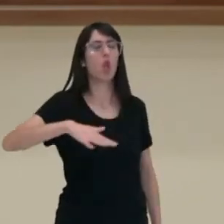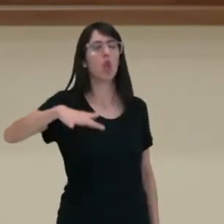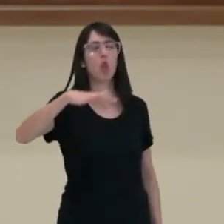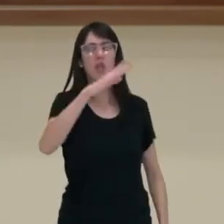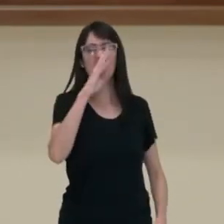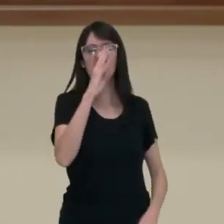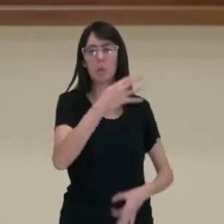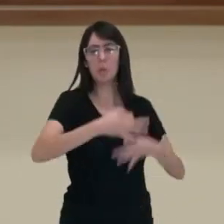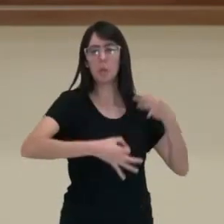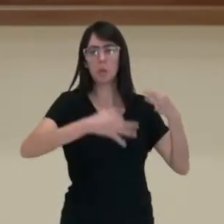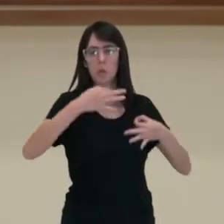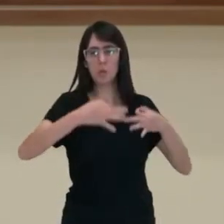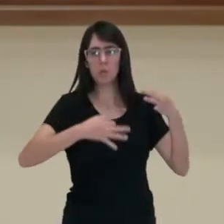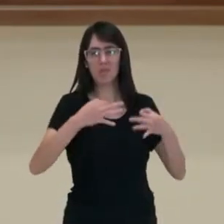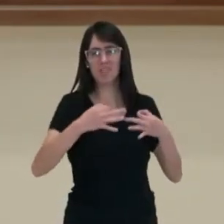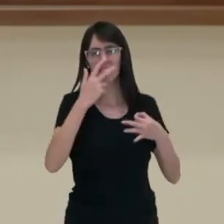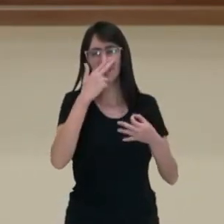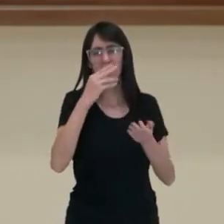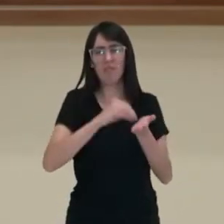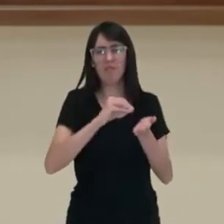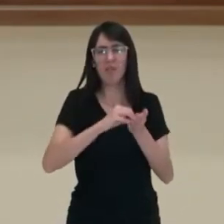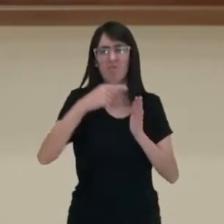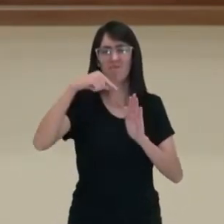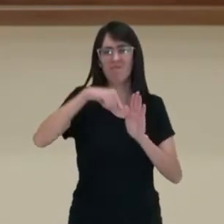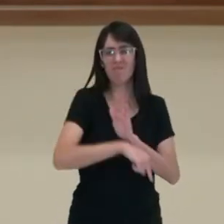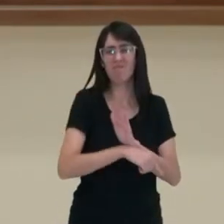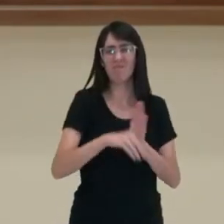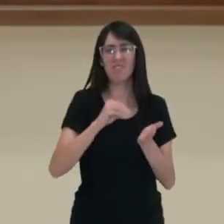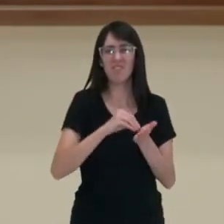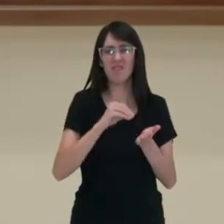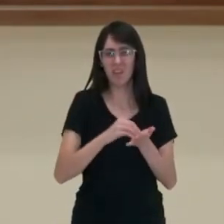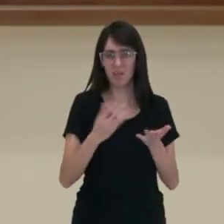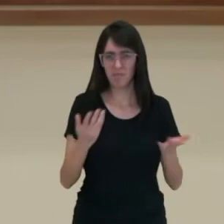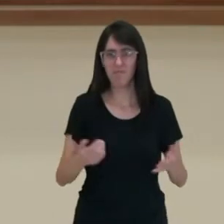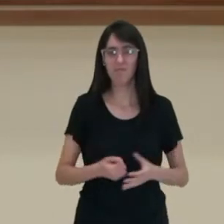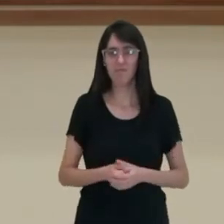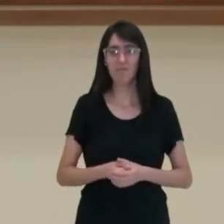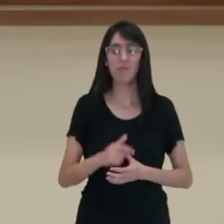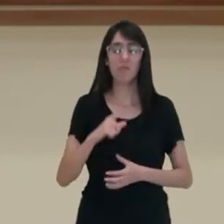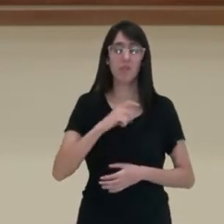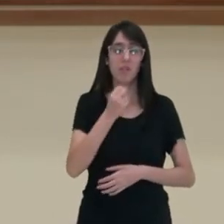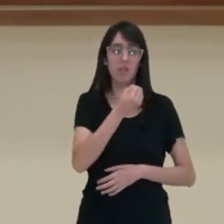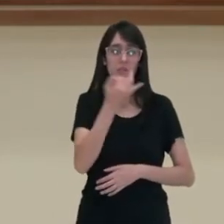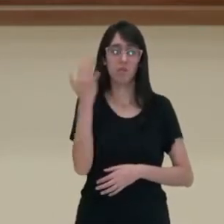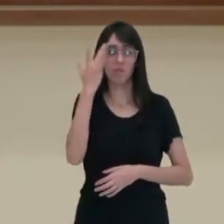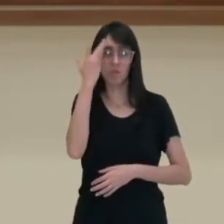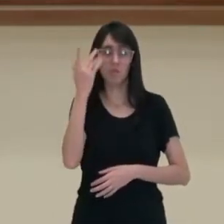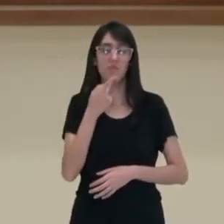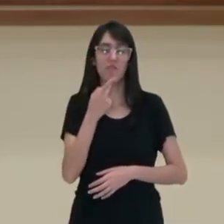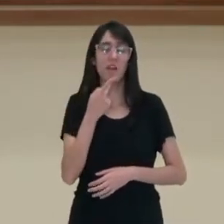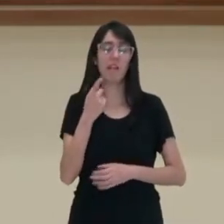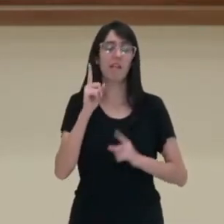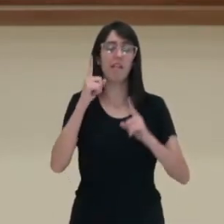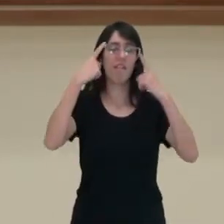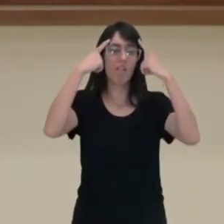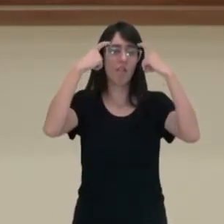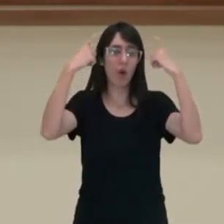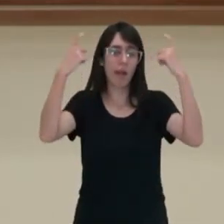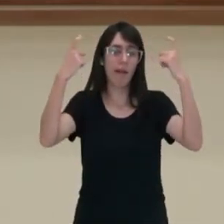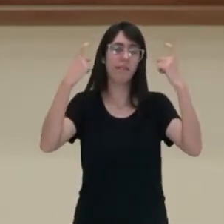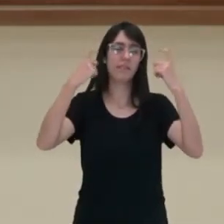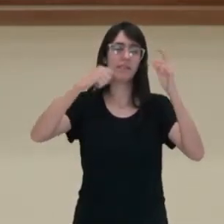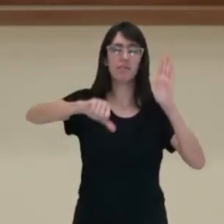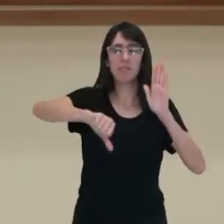superficiais, esses estereótipos, ou que as pessoas sempre falam, por exemplo, a respeito da violência e criminalidade.